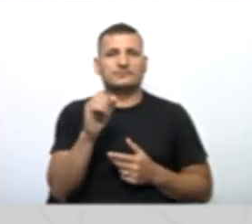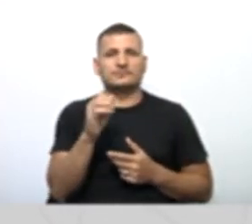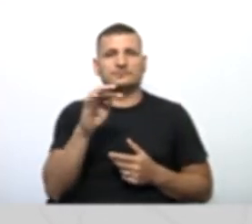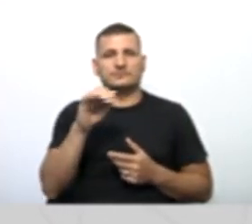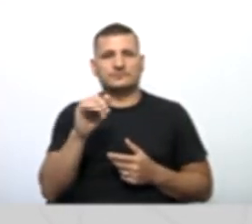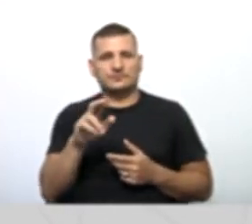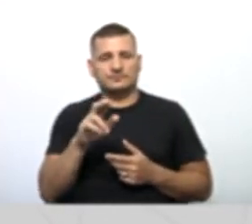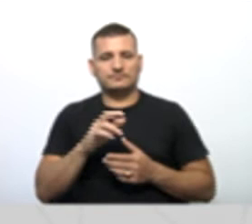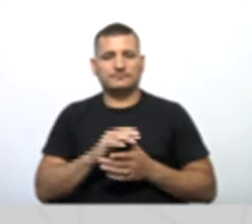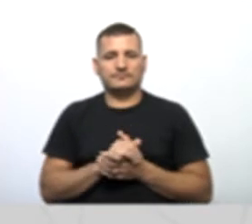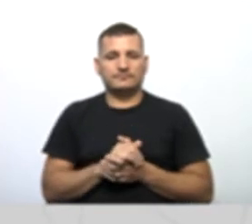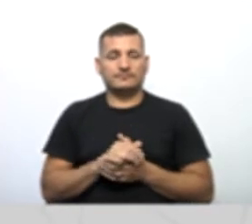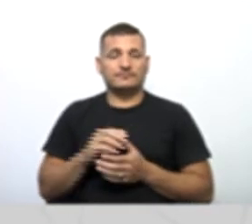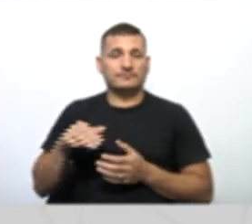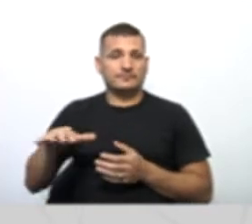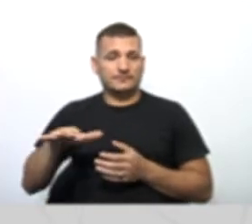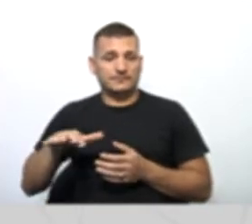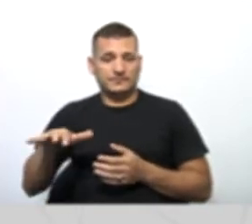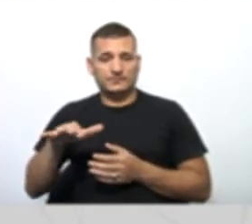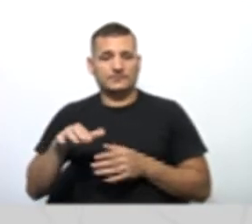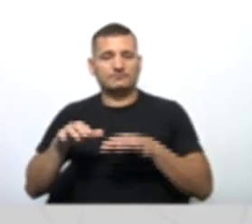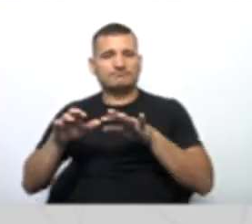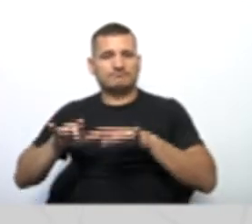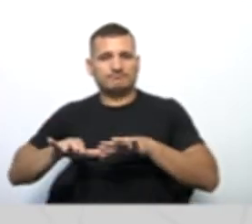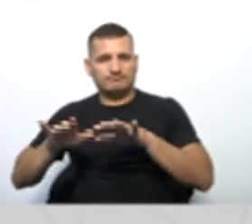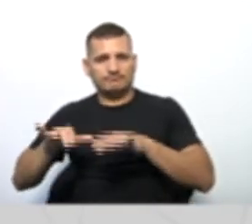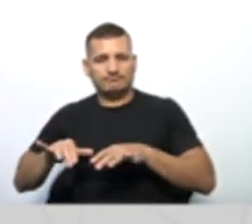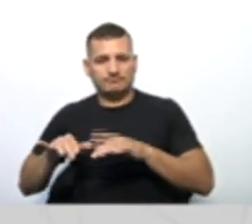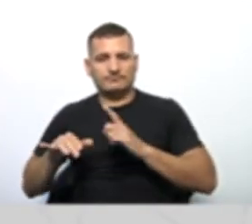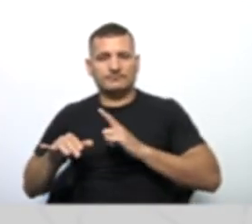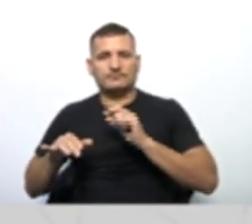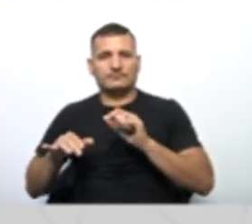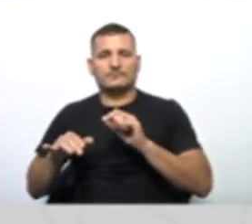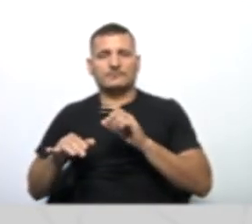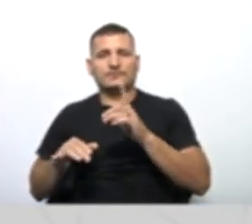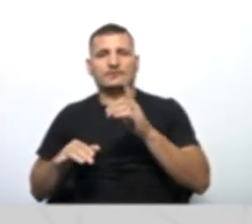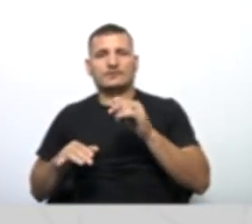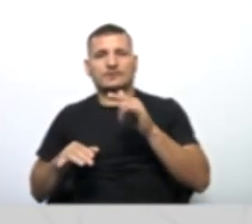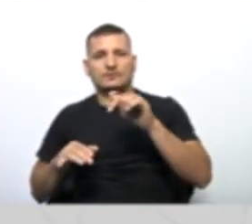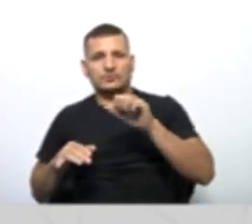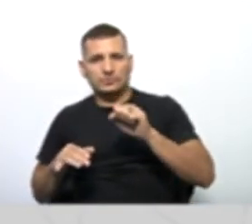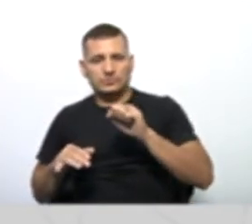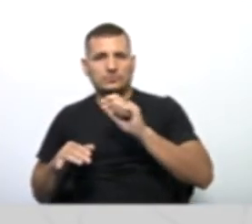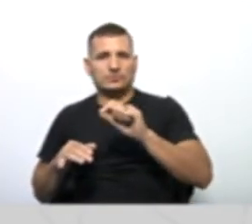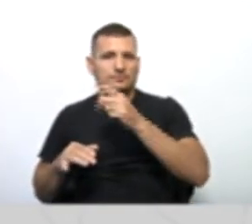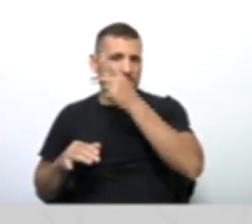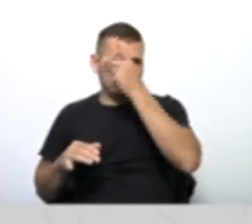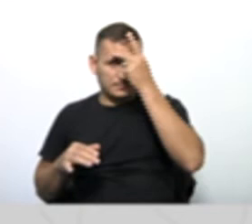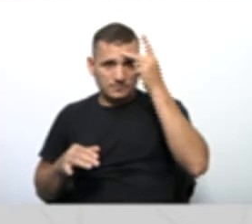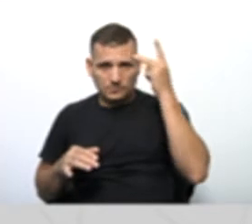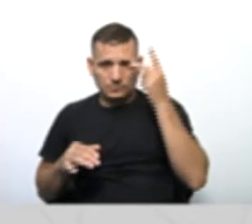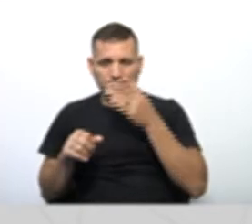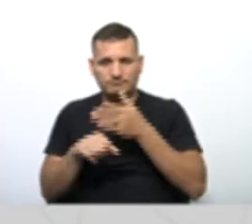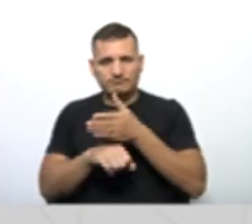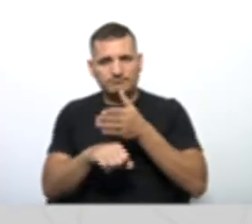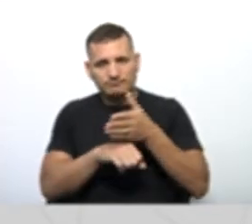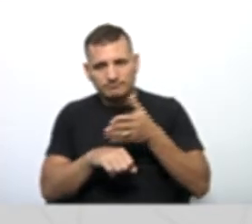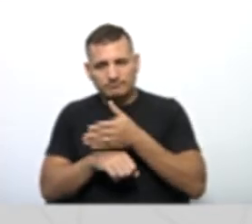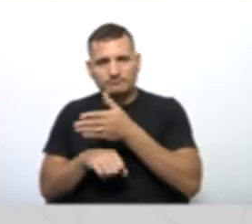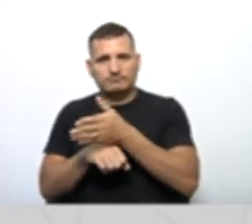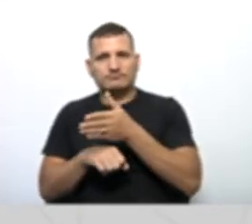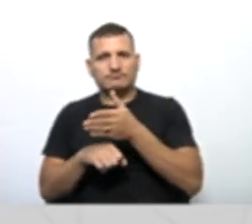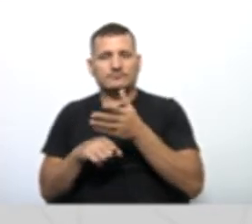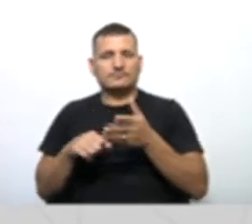acontecendo. E no ambiente de produção, nós teremos os nossos dados reais, pessoas reais acessando o